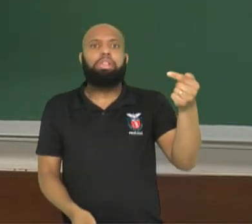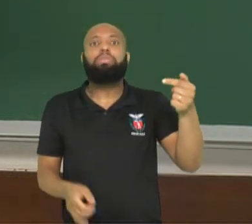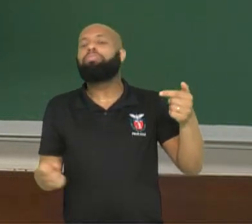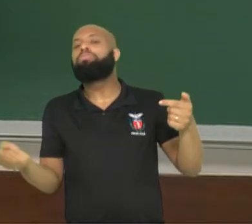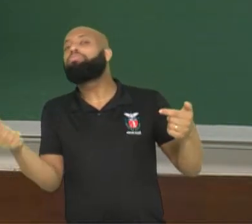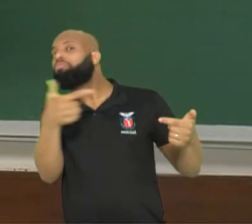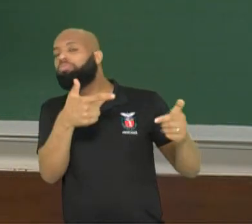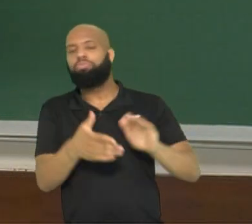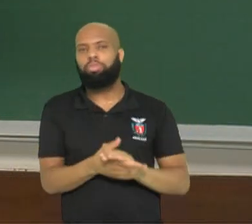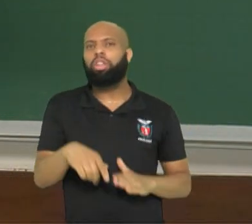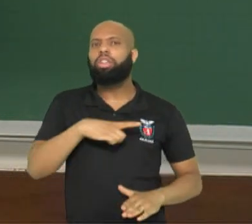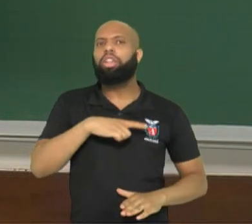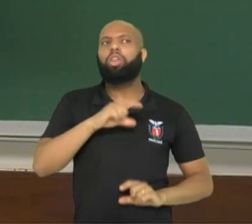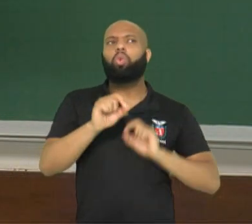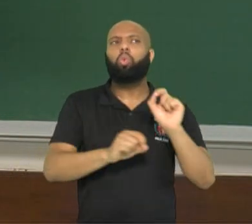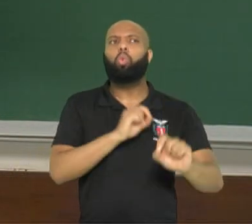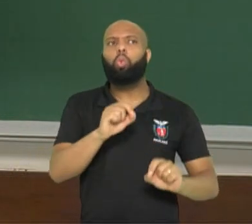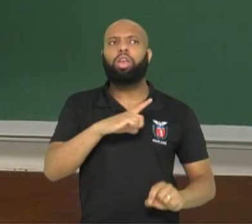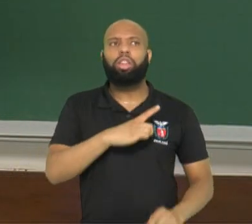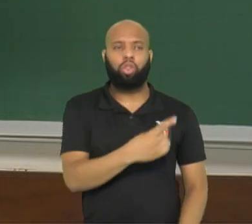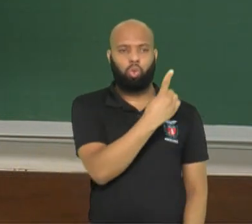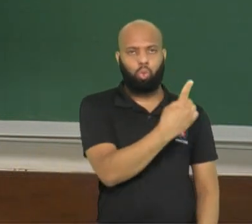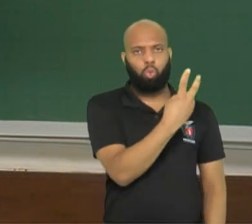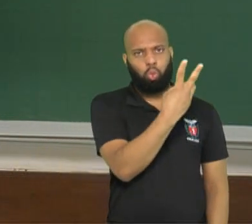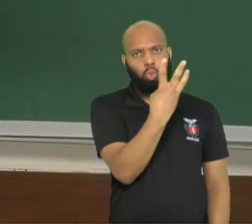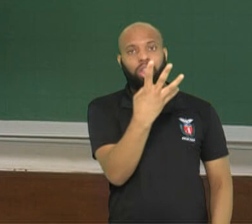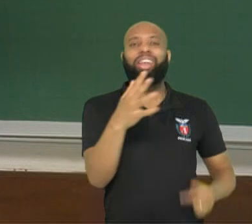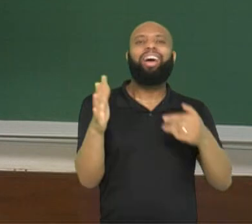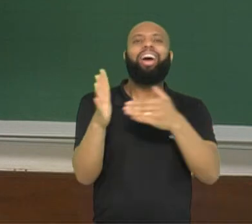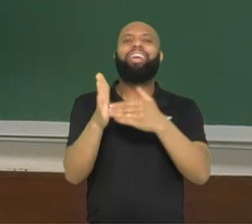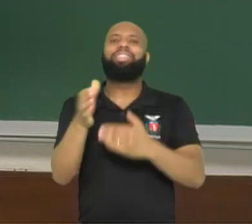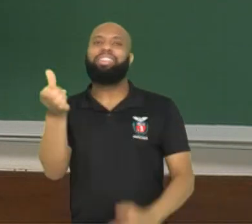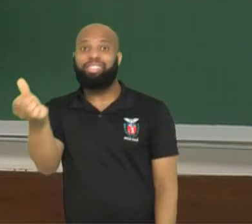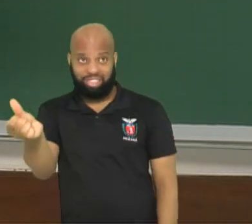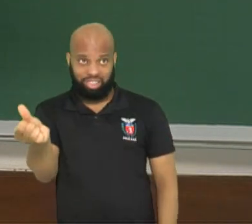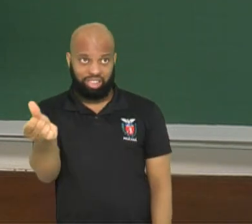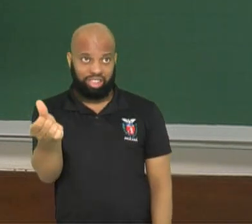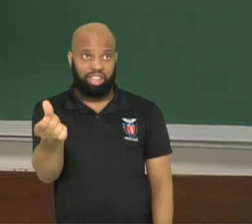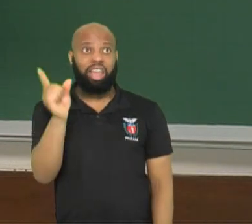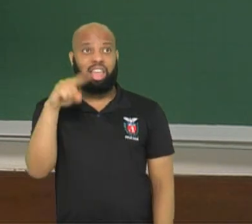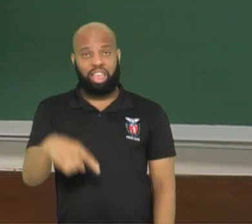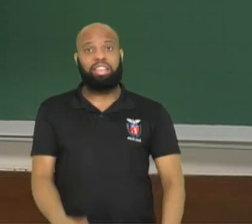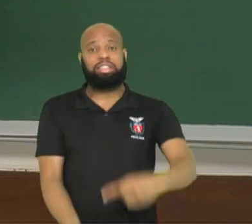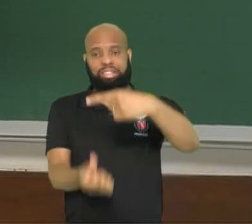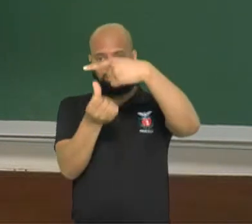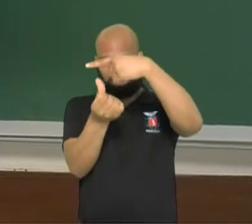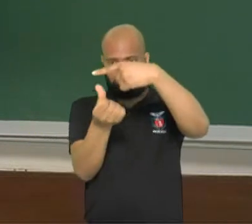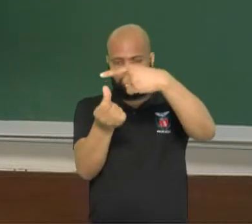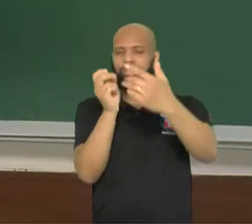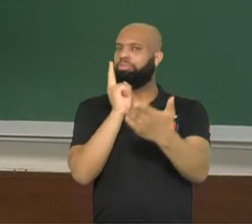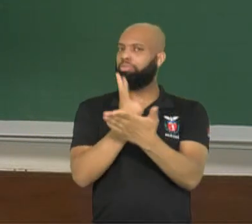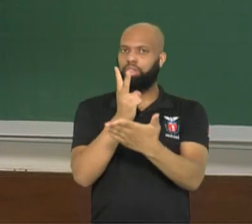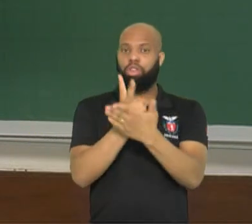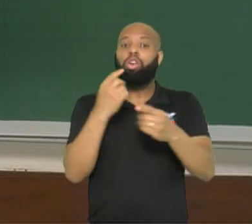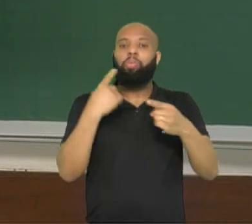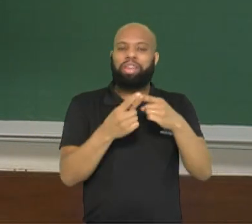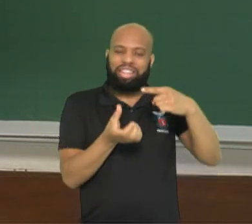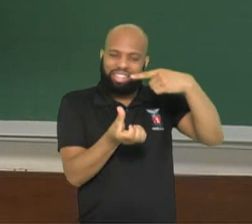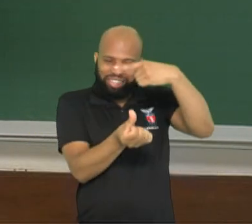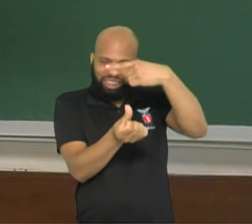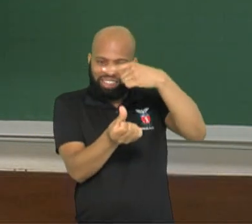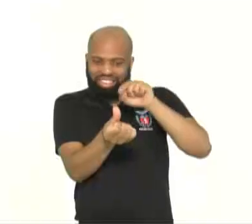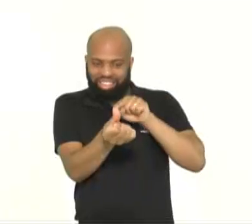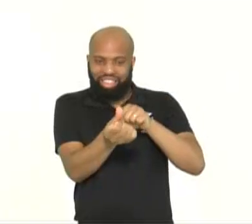possíveis no total eu tenho de um dado? Independente se é par, se é ímpar, se é primo. São 6 possibilidades no